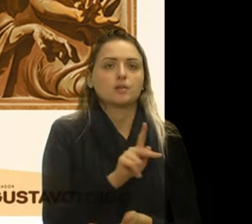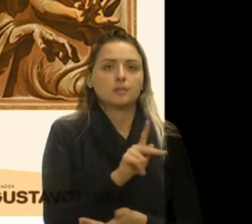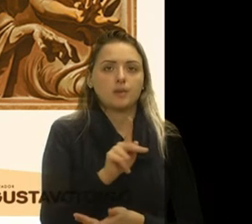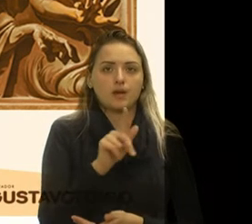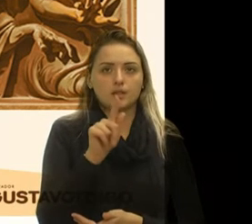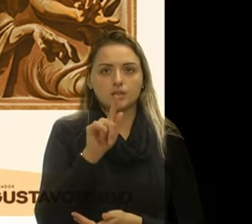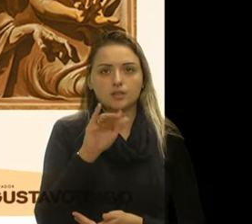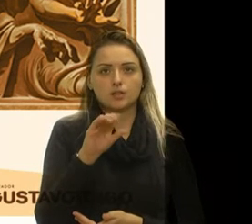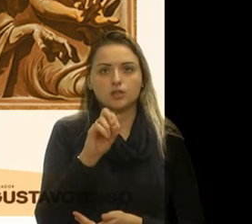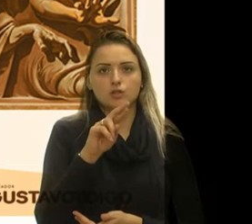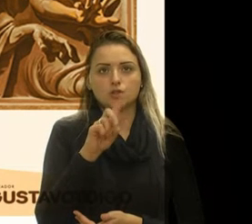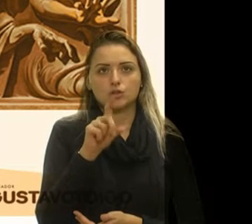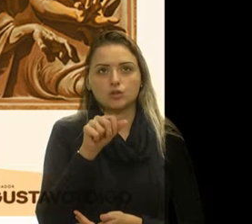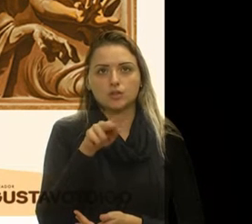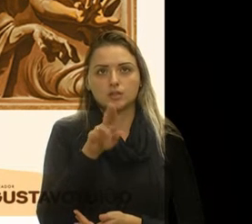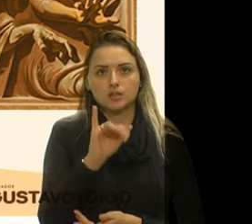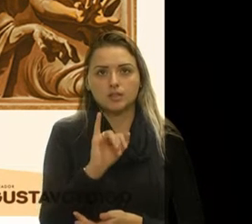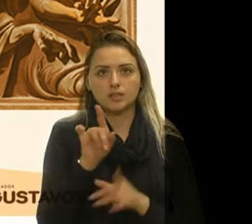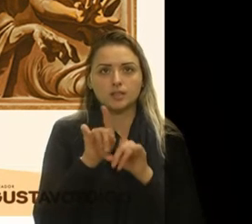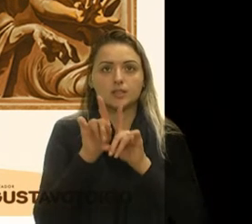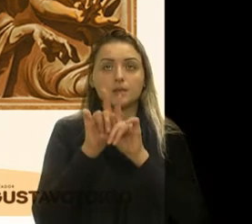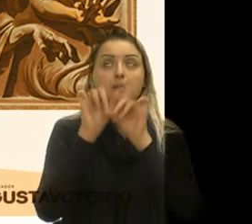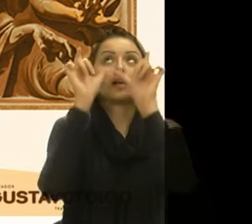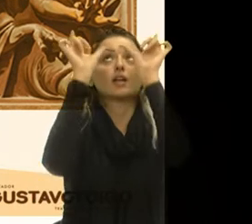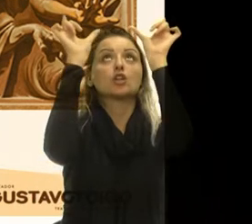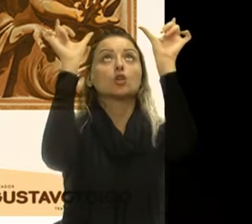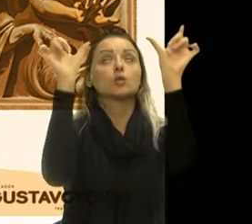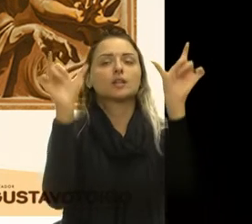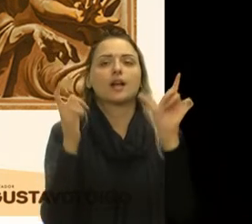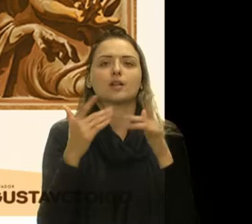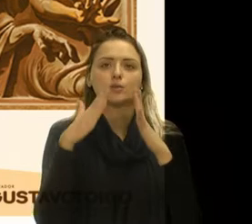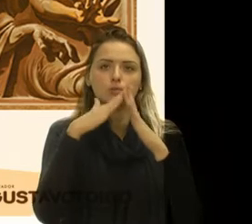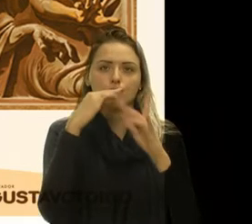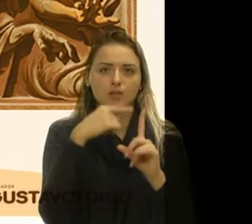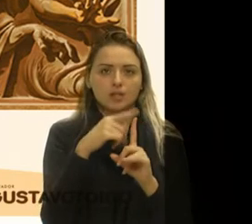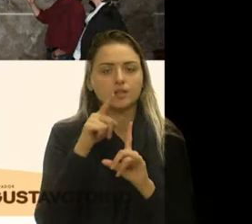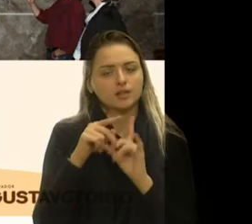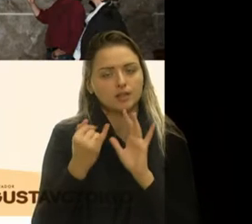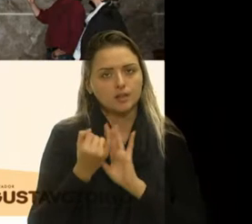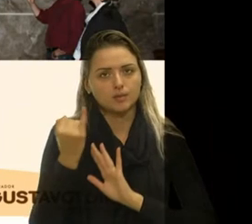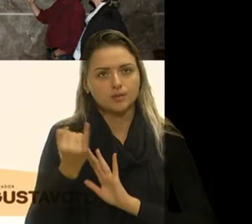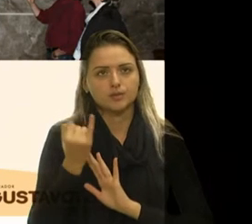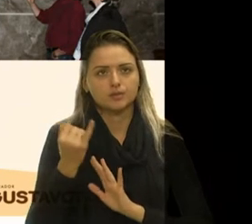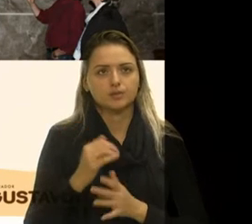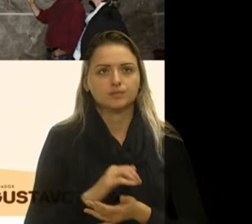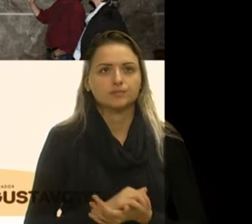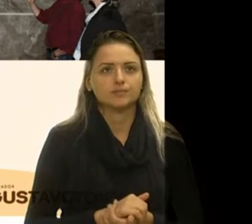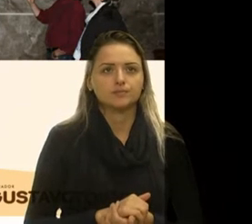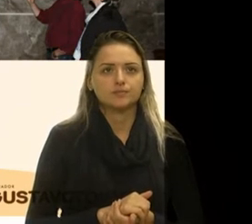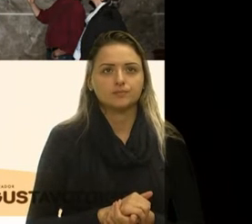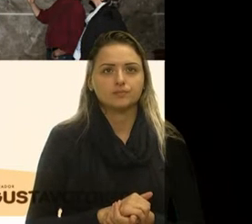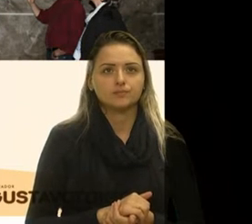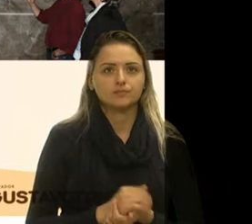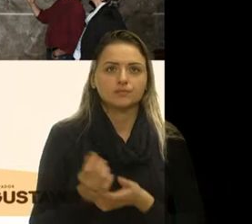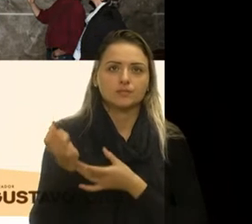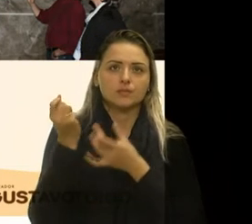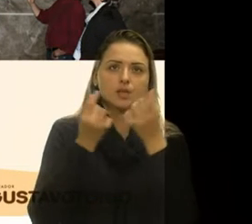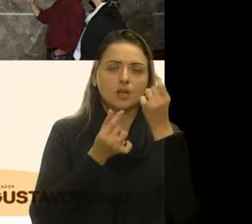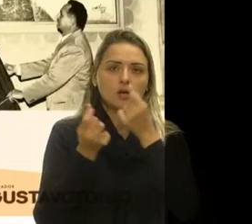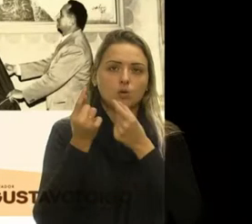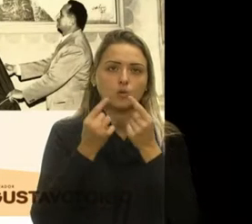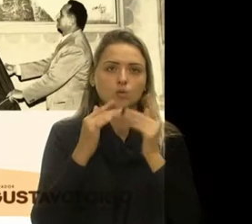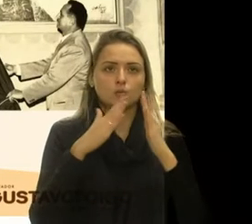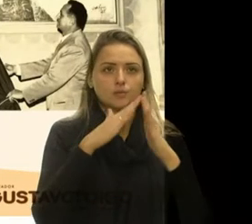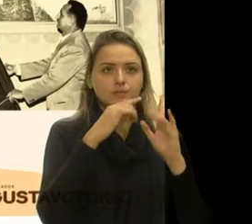encomendou, né, essas pinturas sobre o teto da Igreja de São Pellegrino, que são muito significativos também. E algumas imagens de São